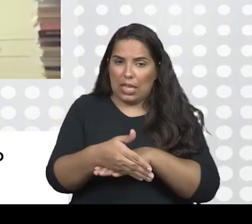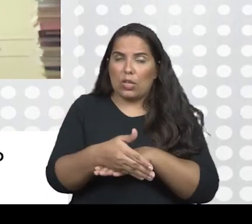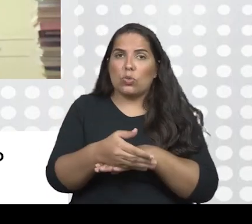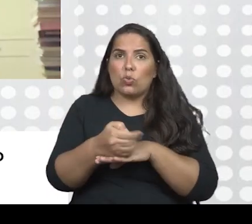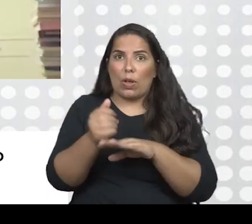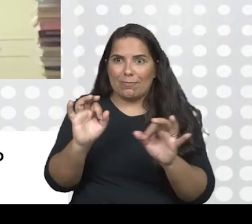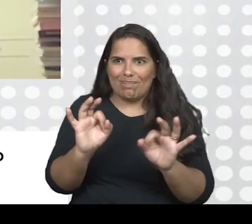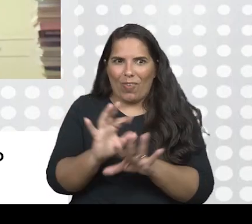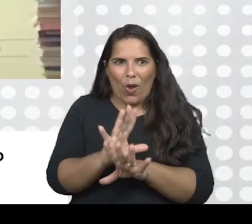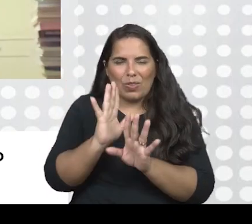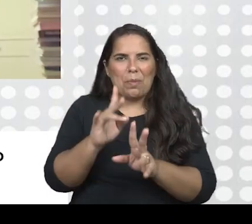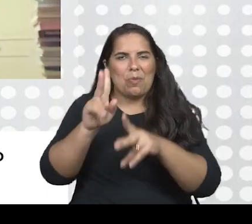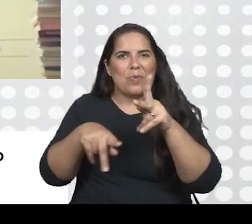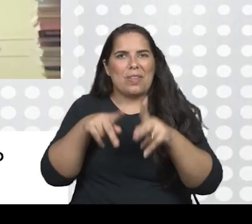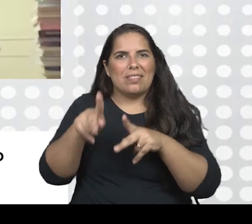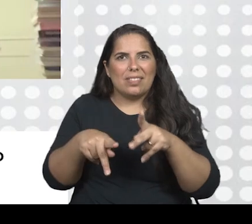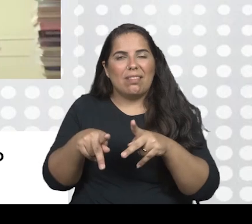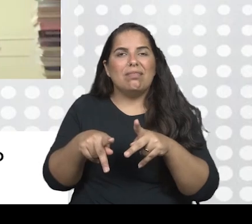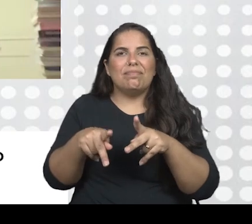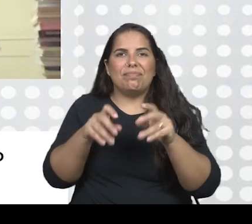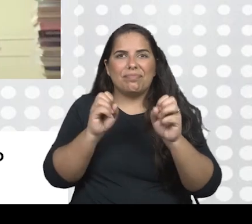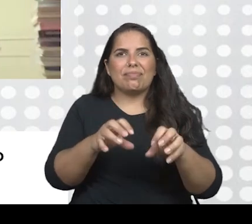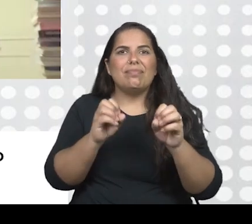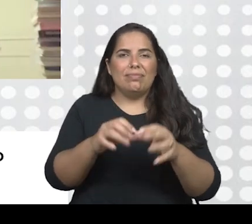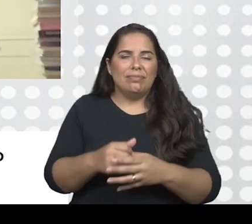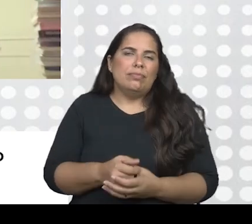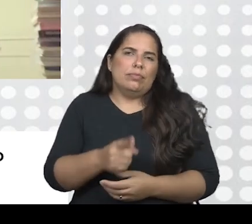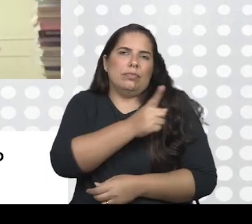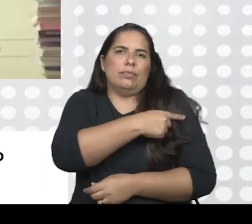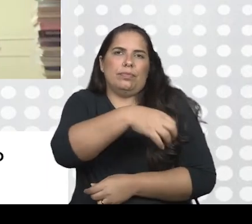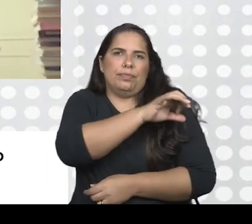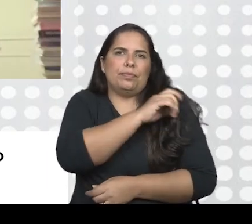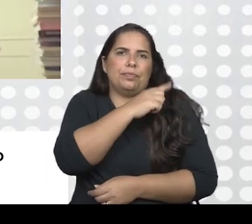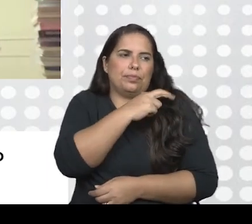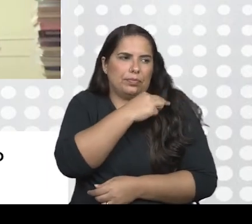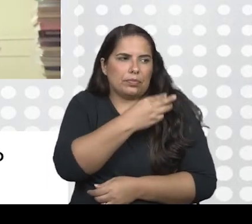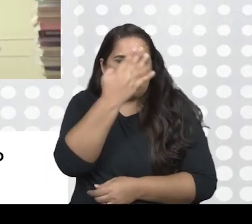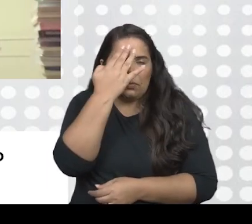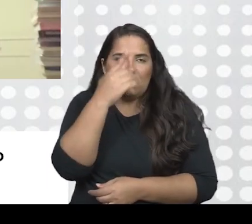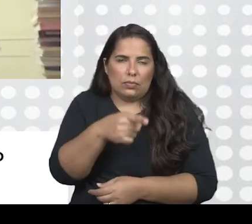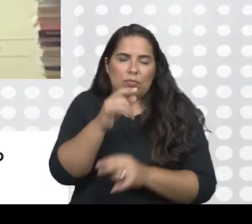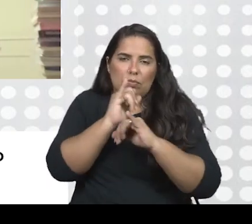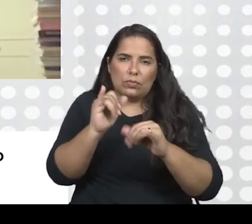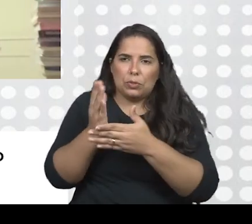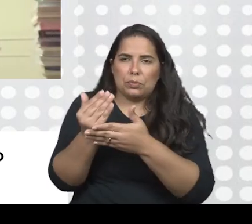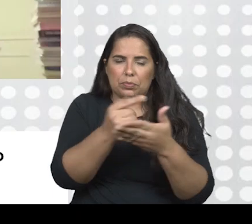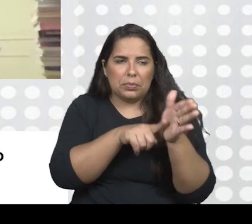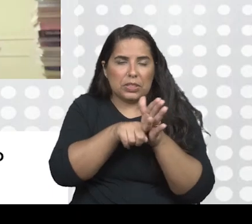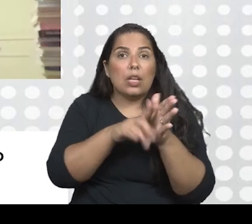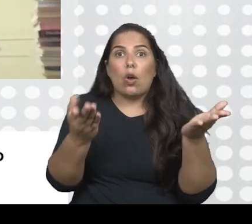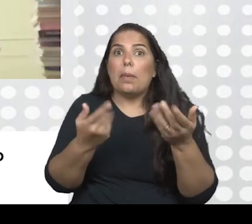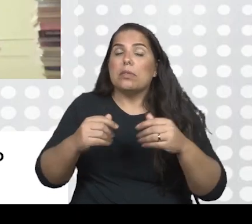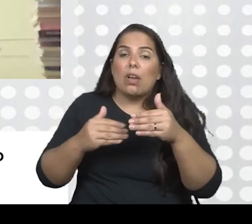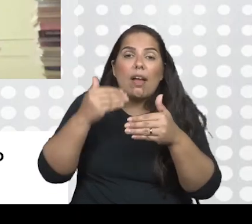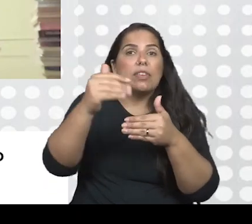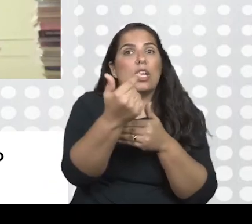que integral dessa população à educação básica, né? Os dados do censo nos mostram isso, mas agora nós precisamos